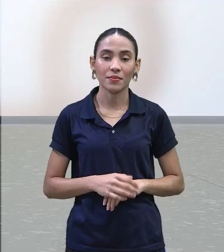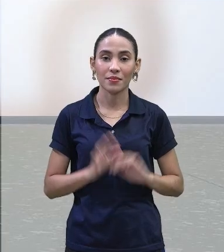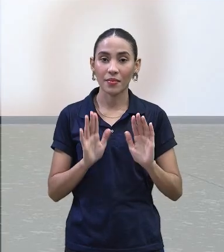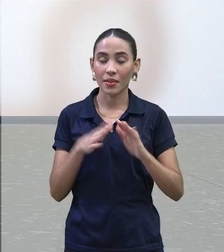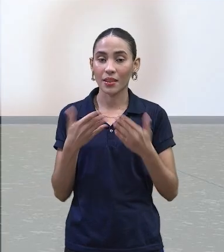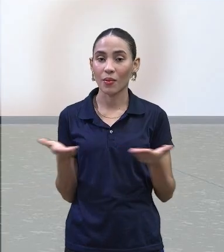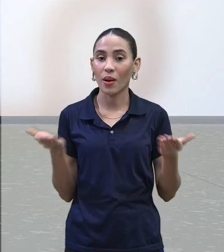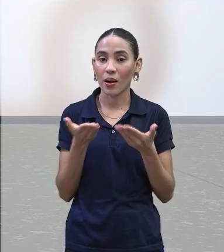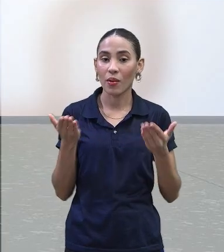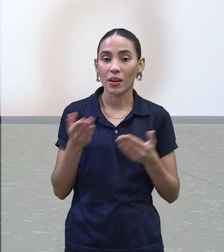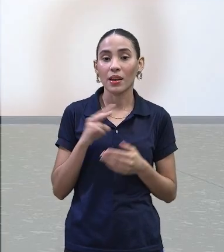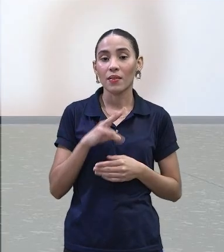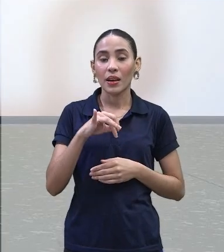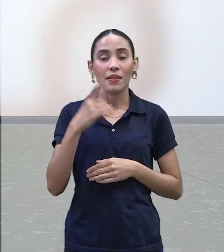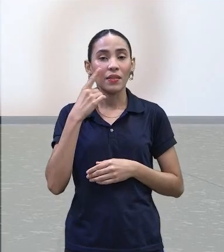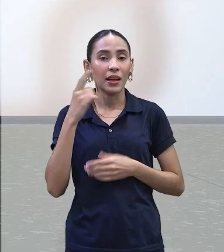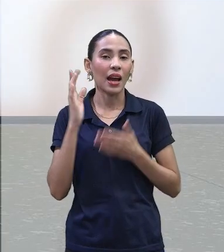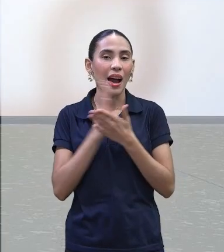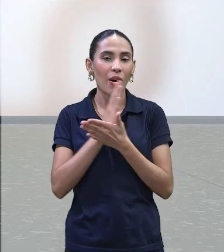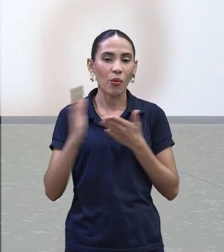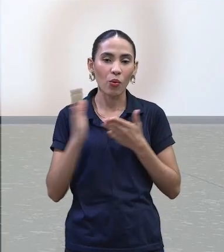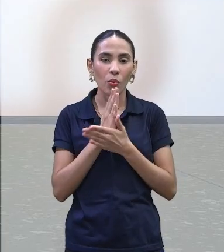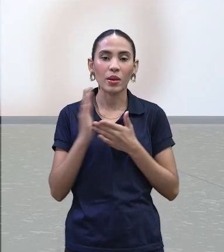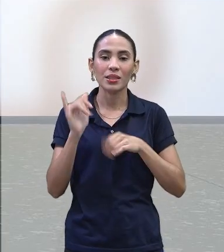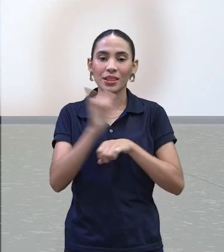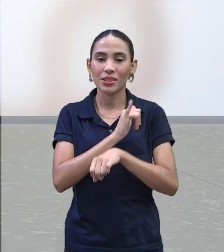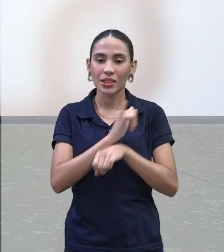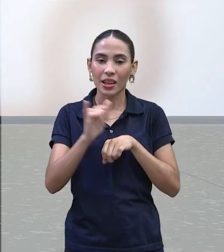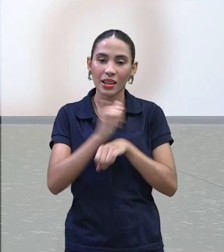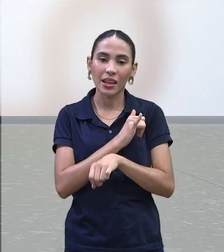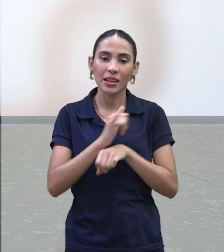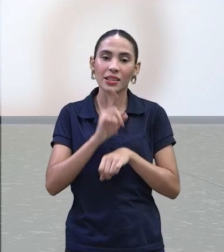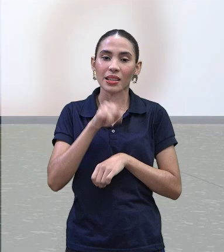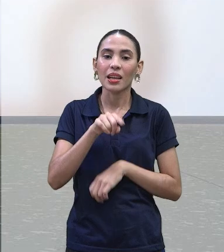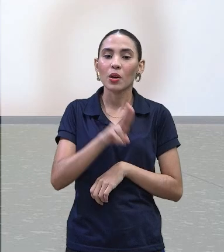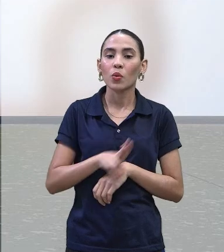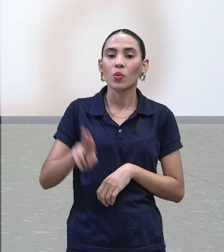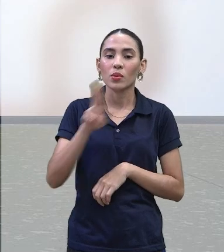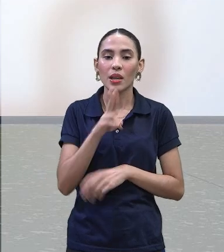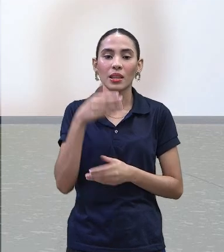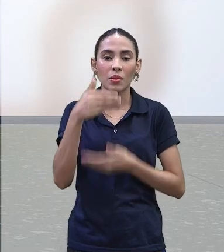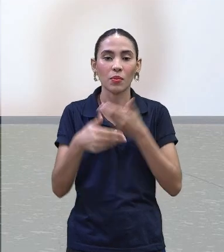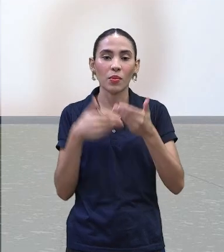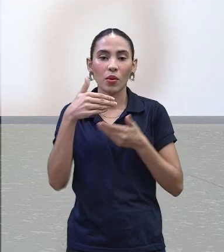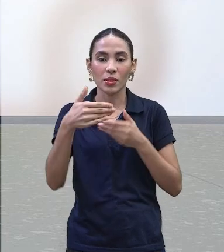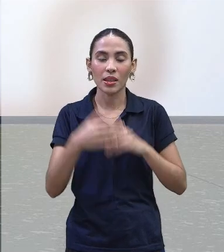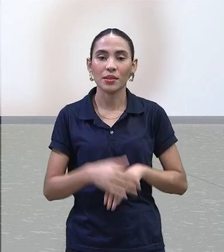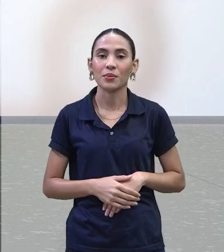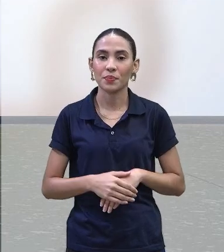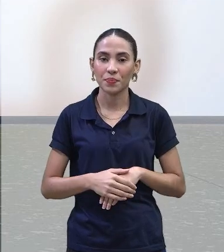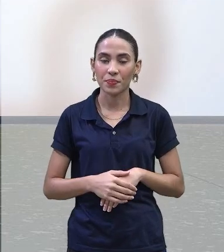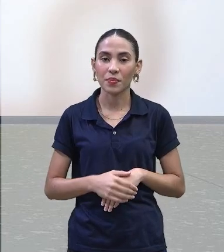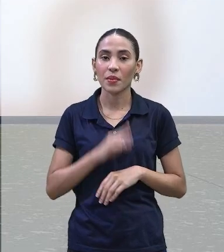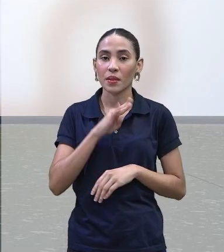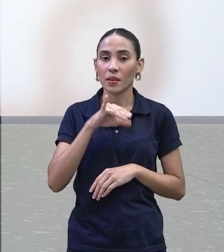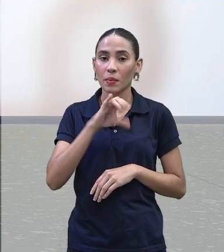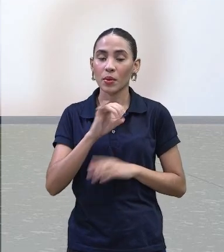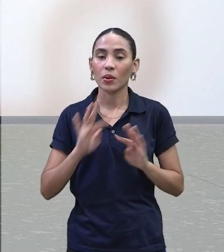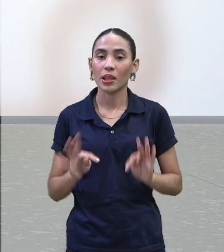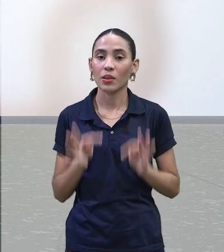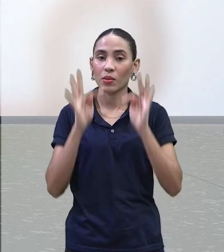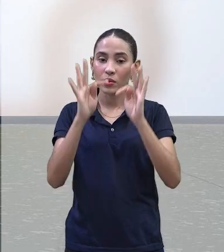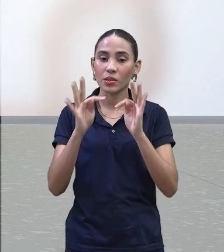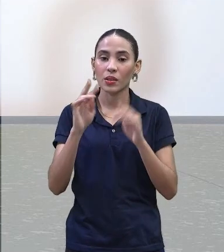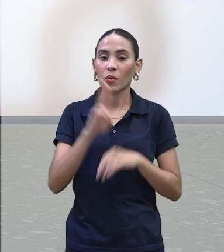agora a gente vai verificar algumas dessas ferramentas que são utilizadas nesse processo, né, da biotecnologia,